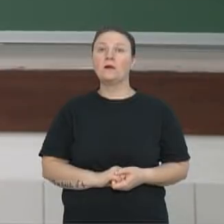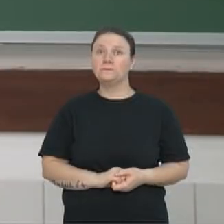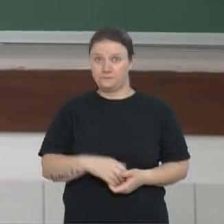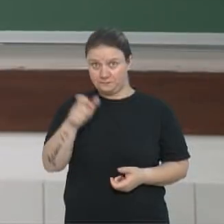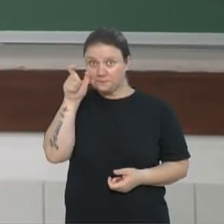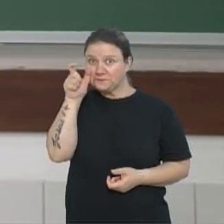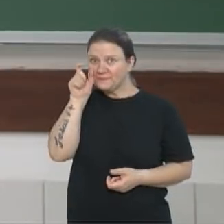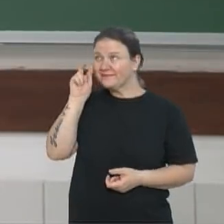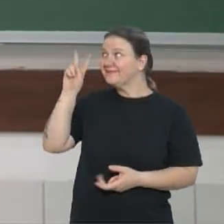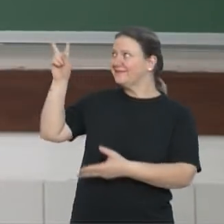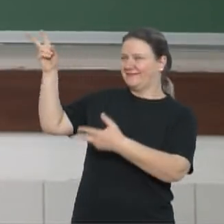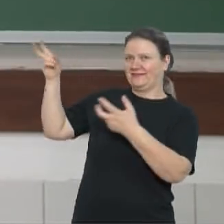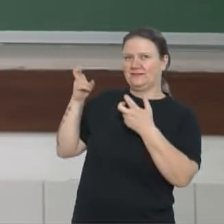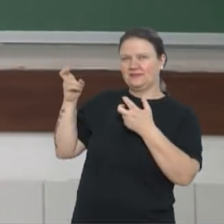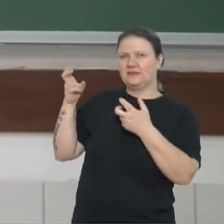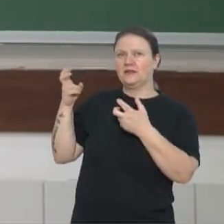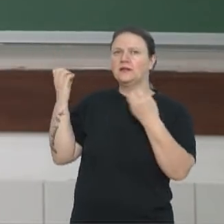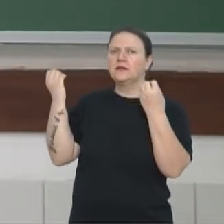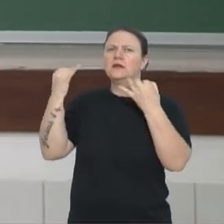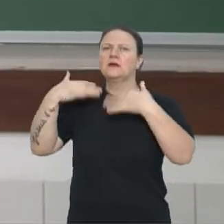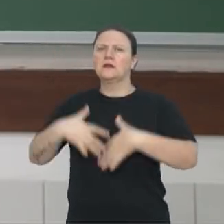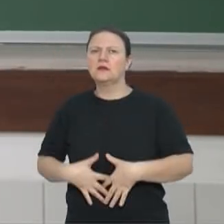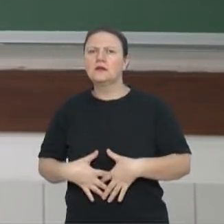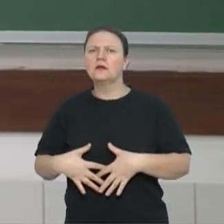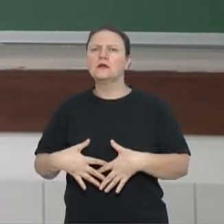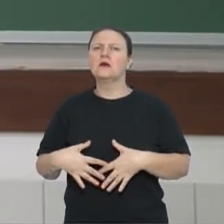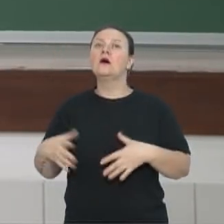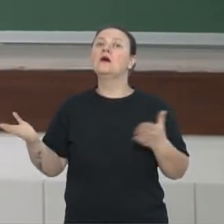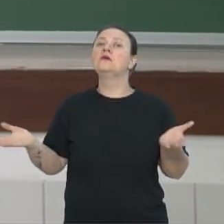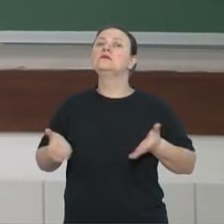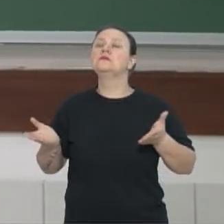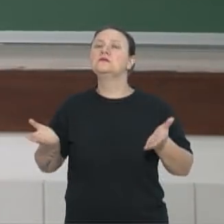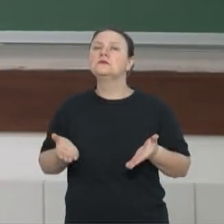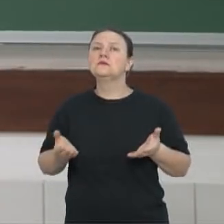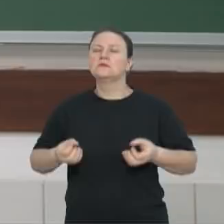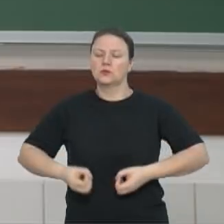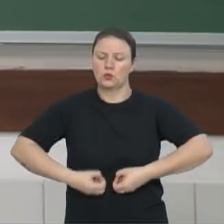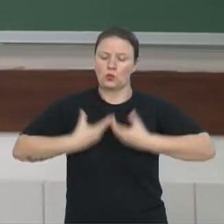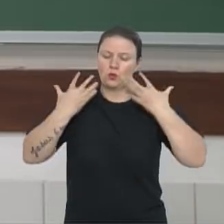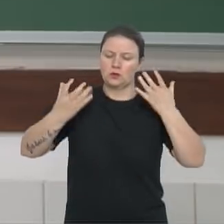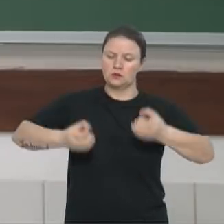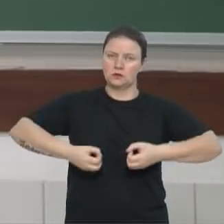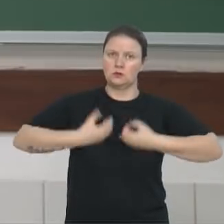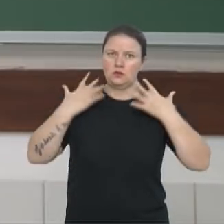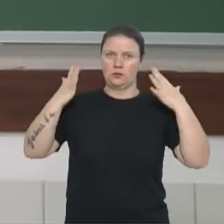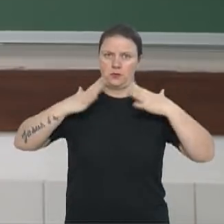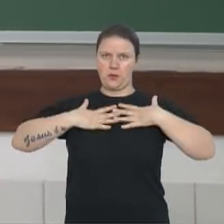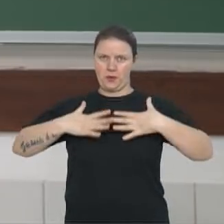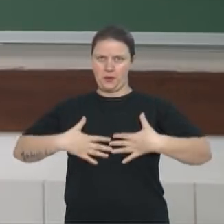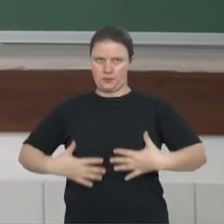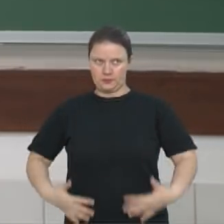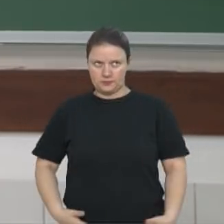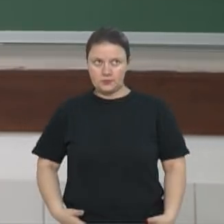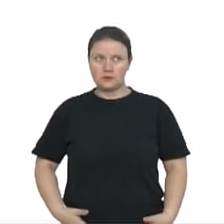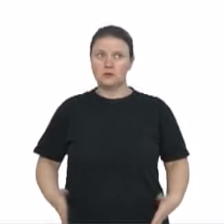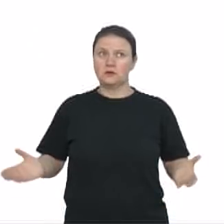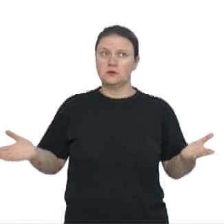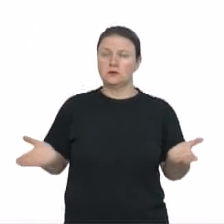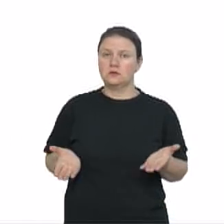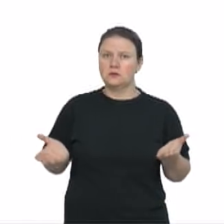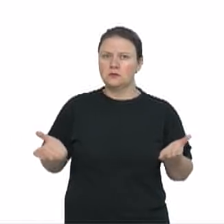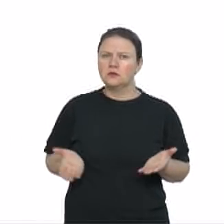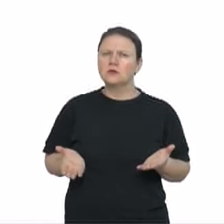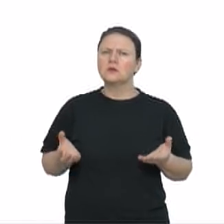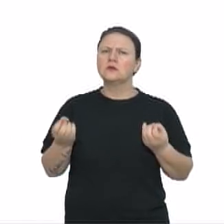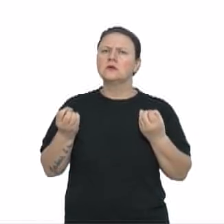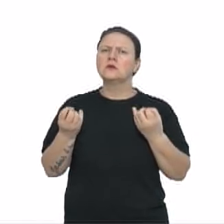Olha só, agora a gente vai falar propriamente, então, de expressão corporal. Quando eu falo de expressão corporal, eu